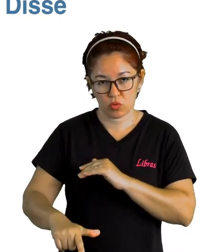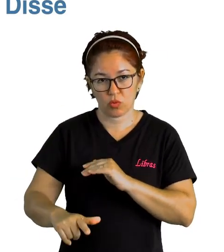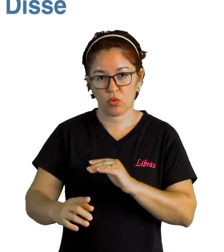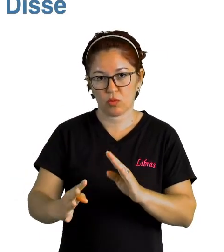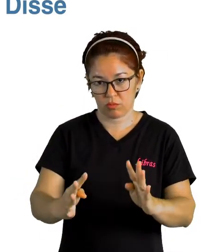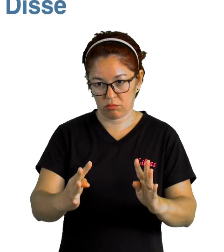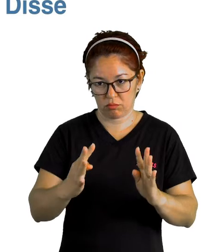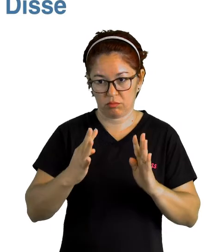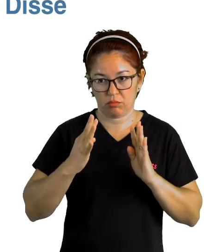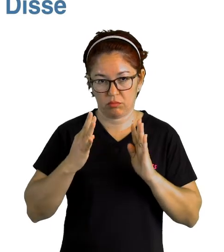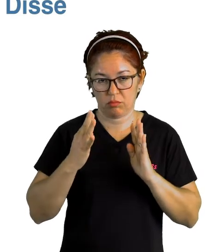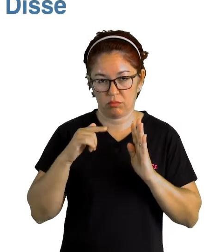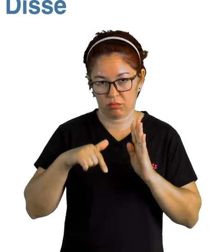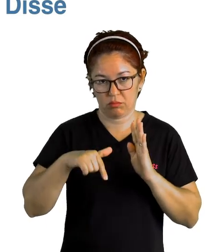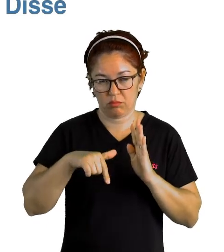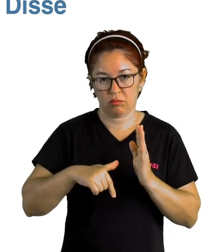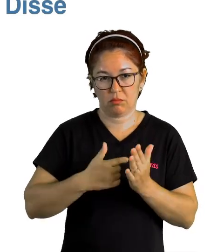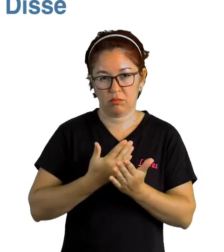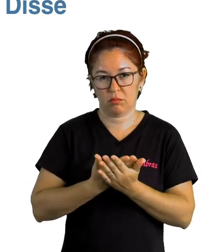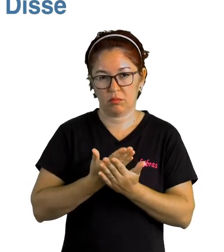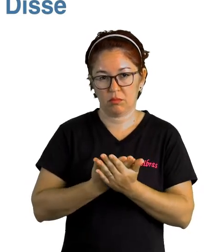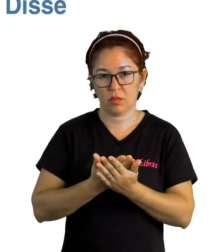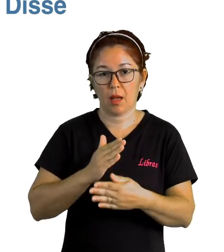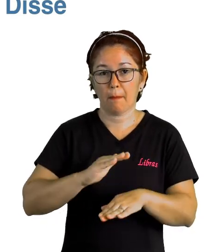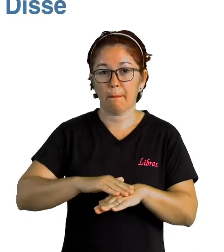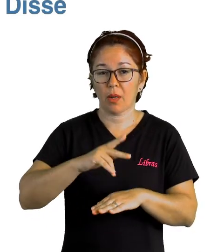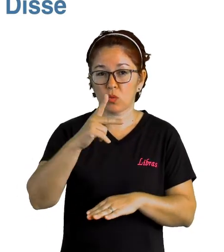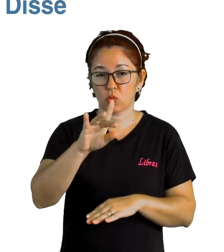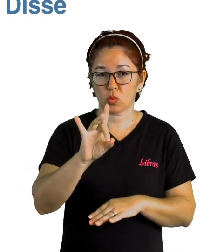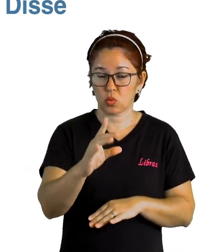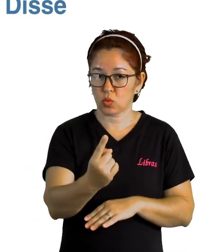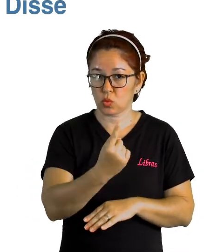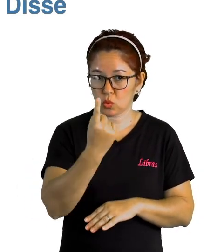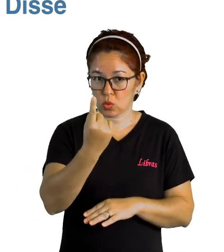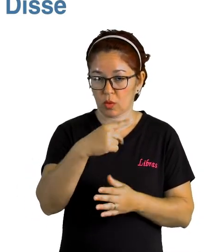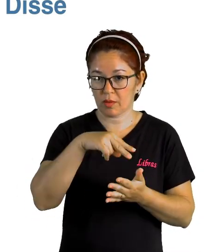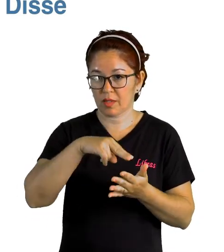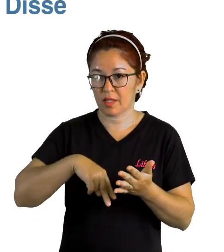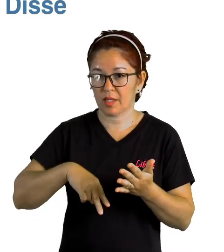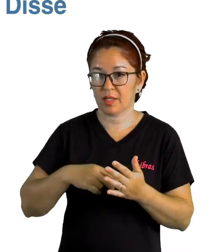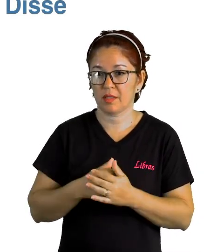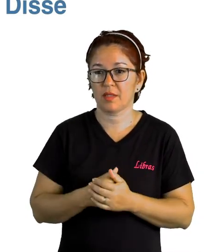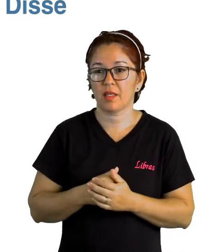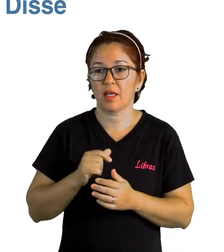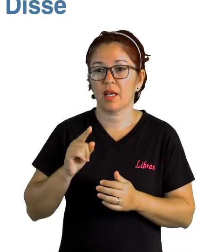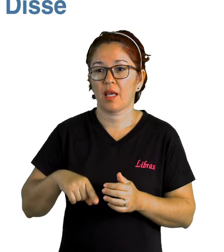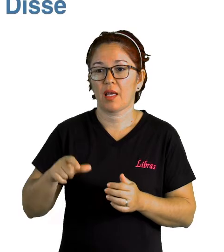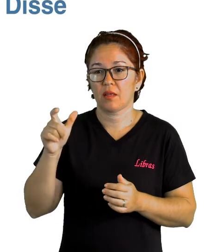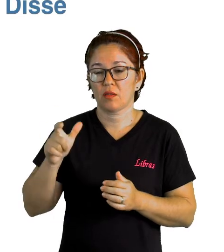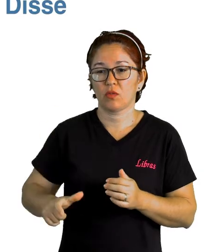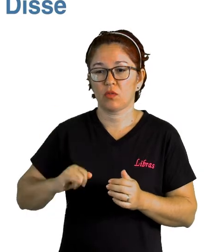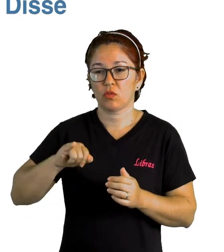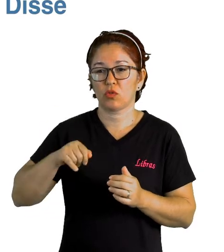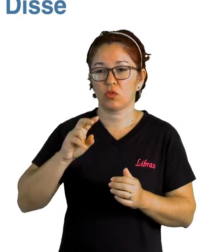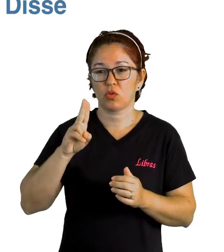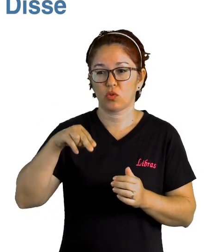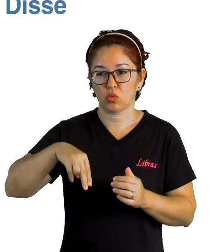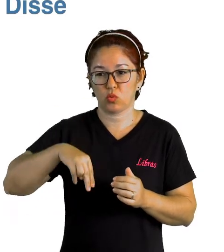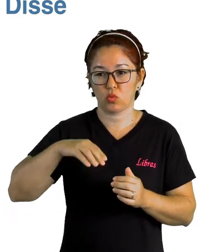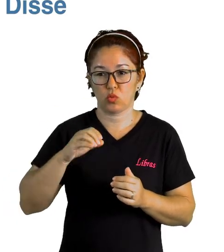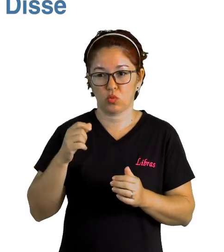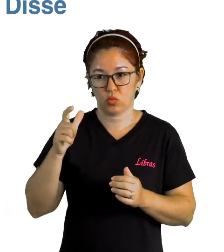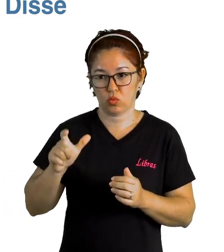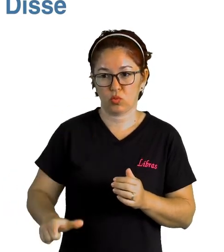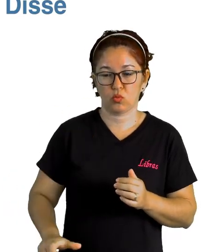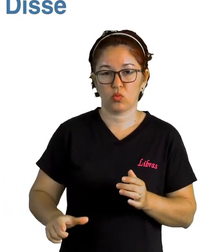leitura somente vocês. Vendedor Juno. O esquilo Juno era um